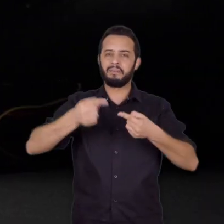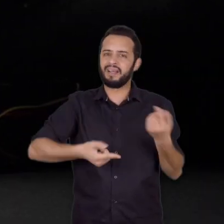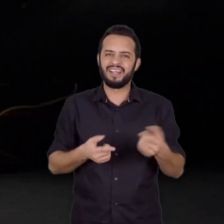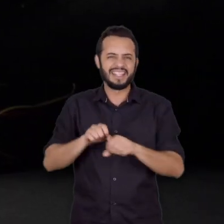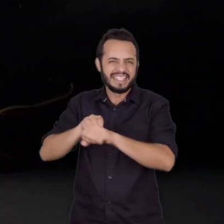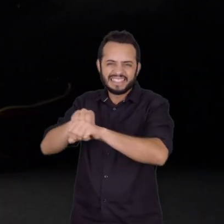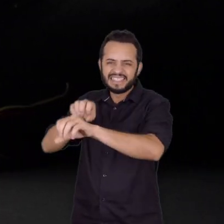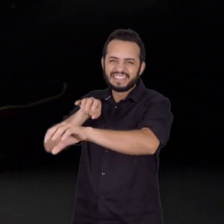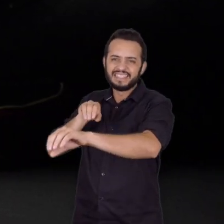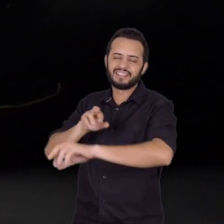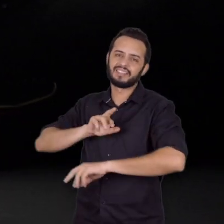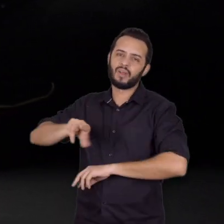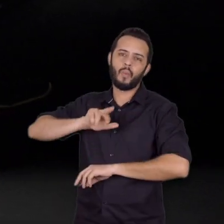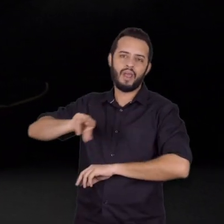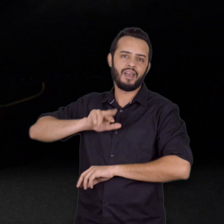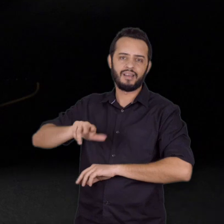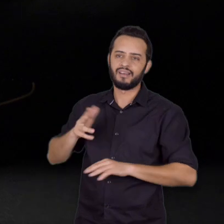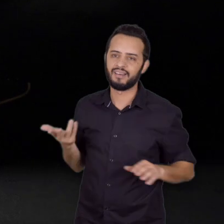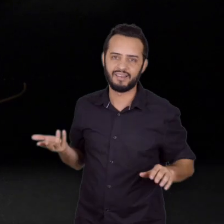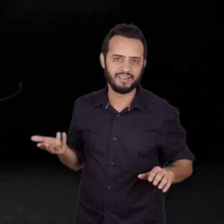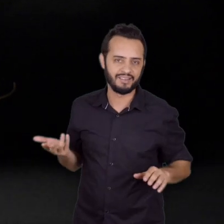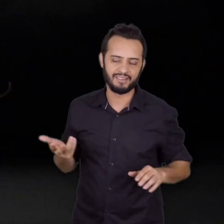ensino à distância.